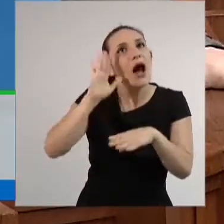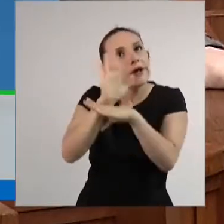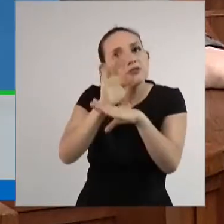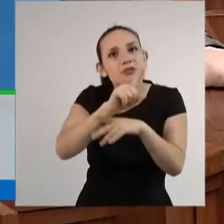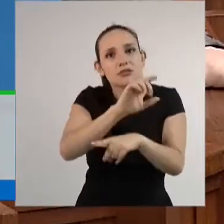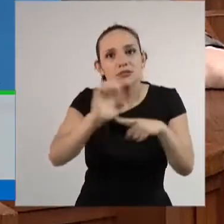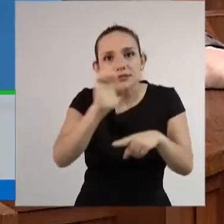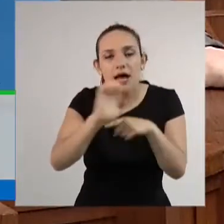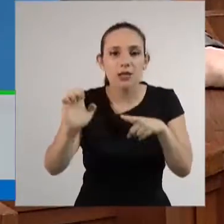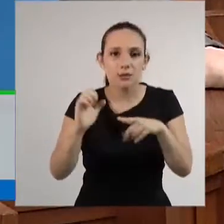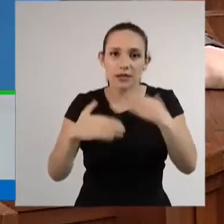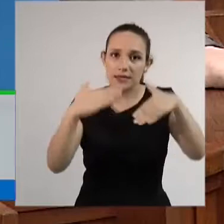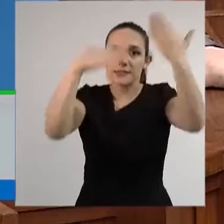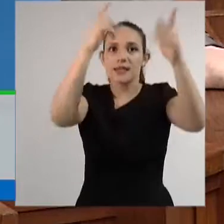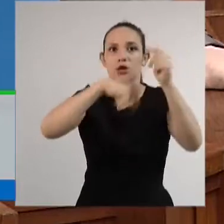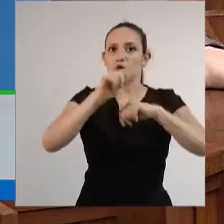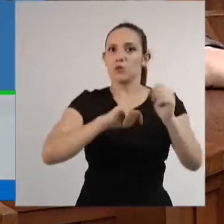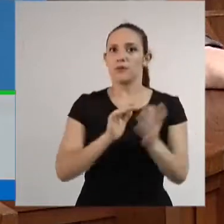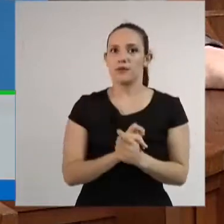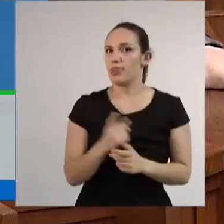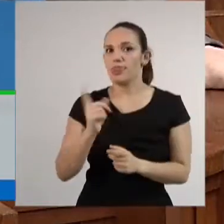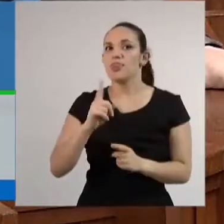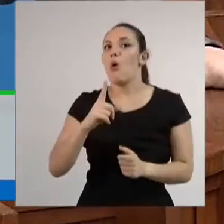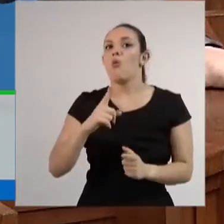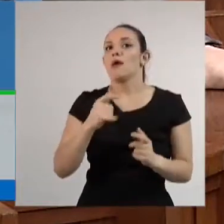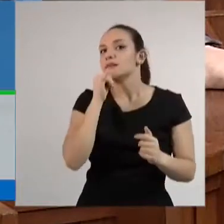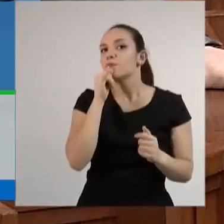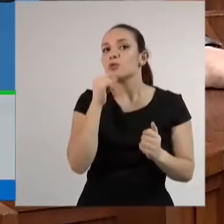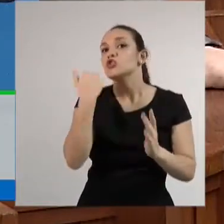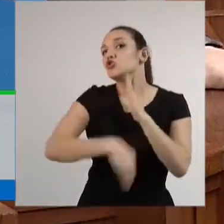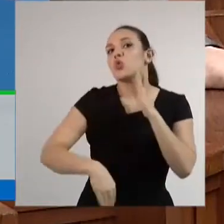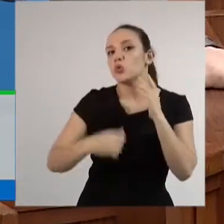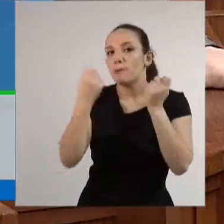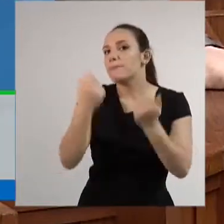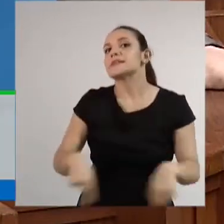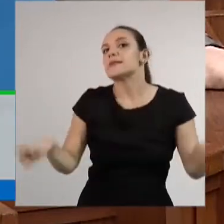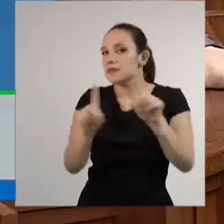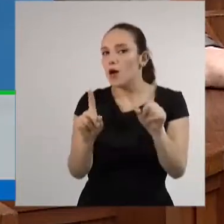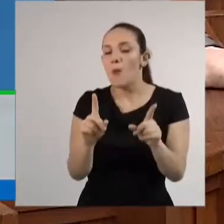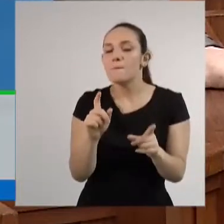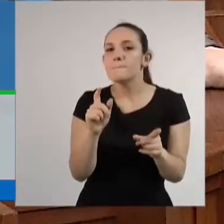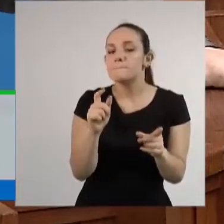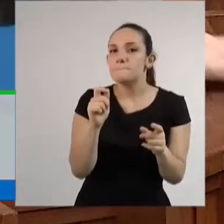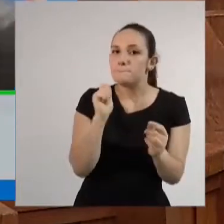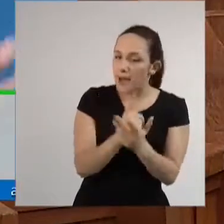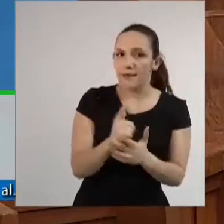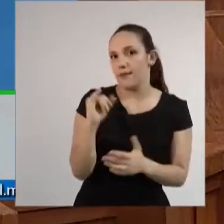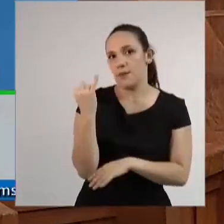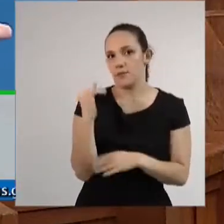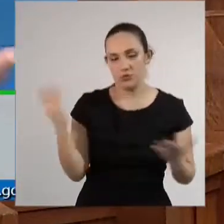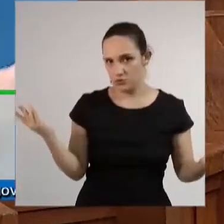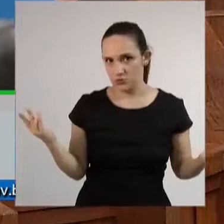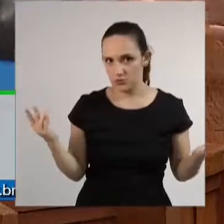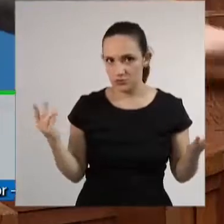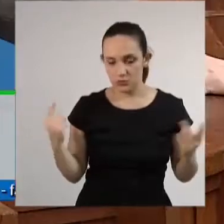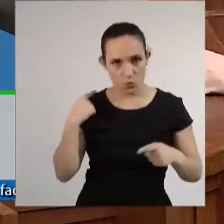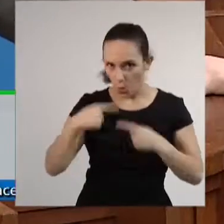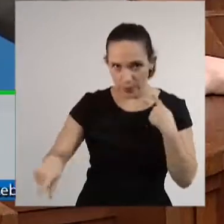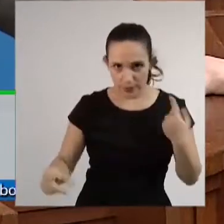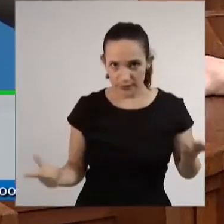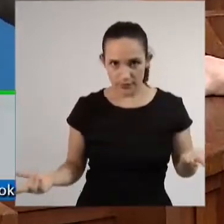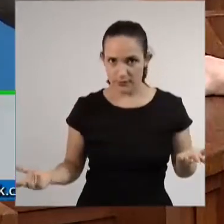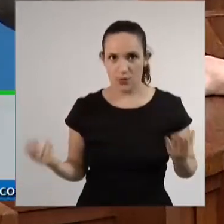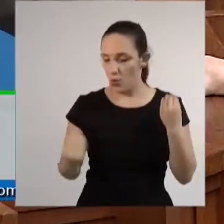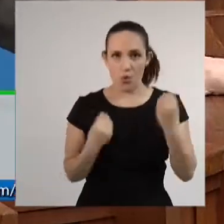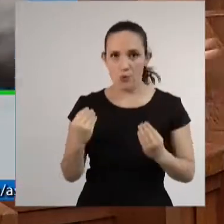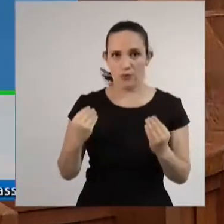desoneração de parte do diesel? Quem que está bancando essa desoneração? É o Tesouro Nacional, e não na questão da